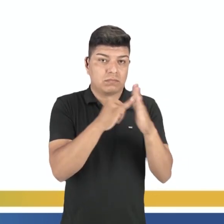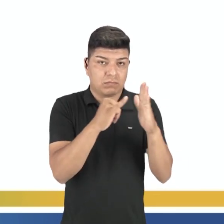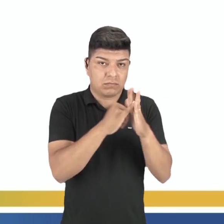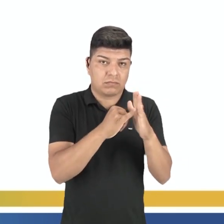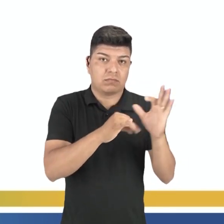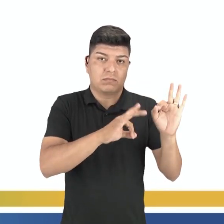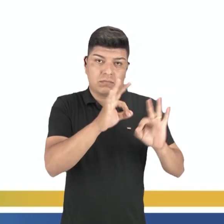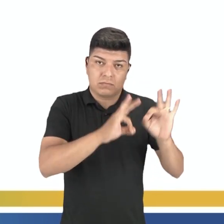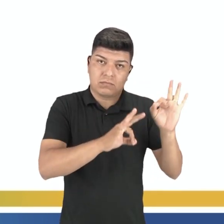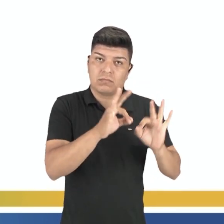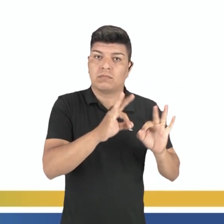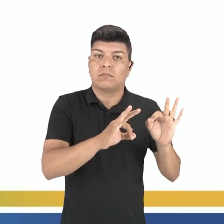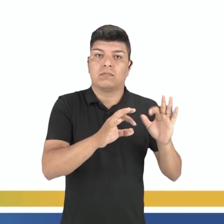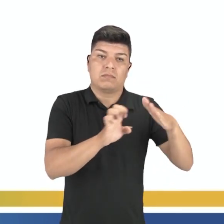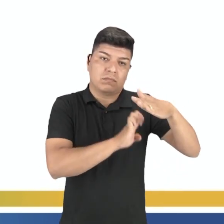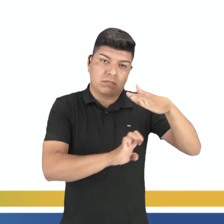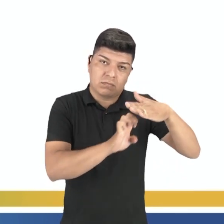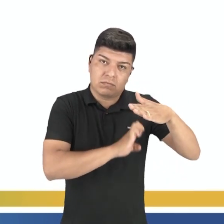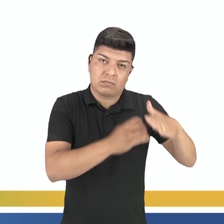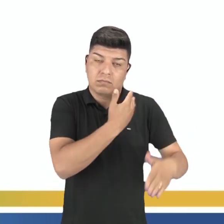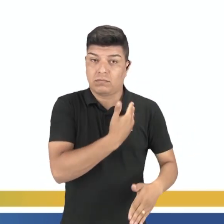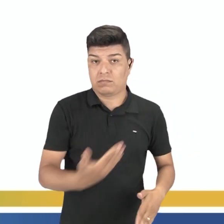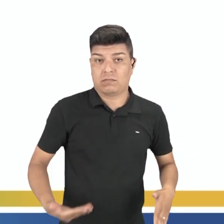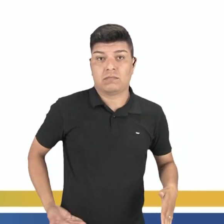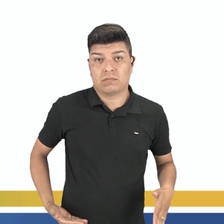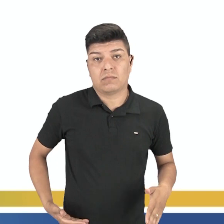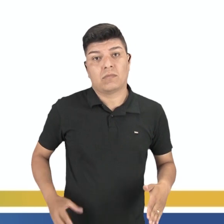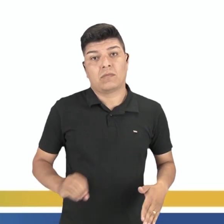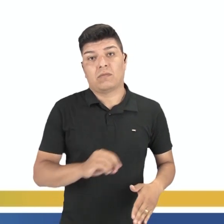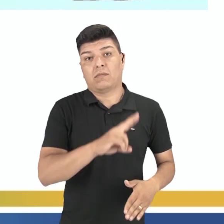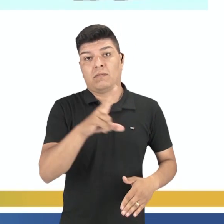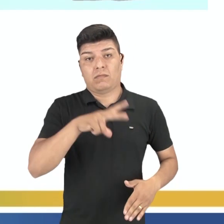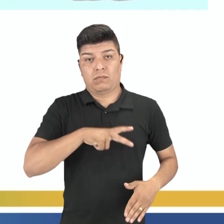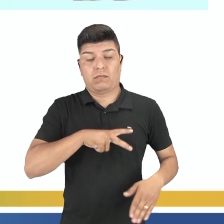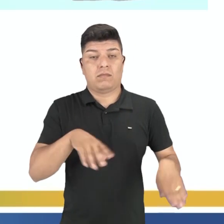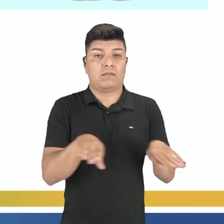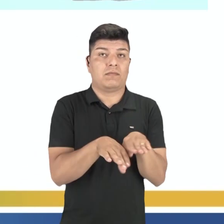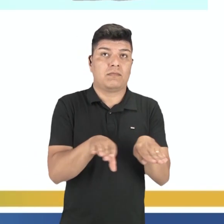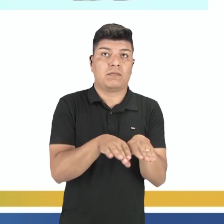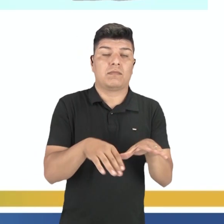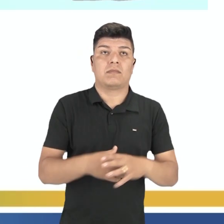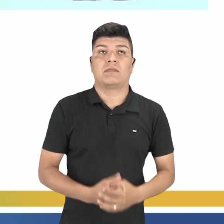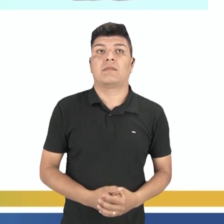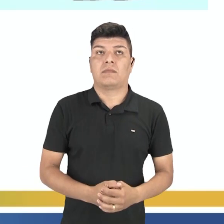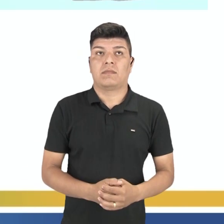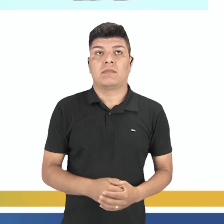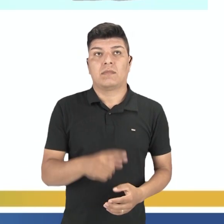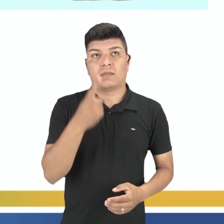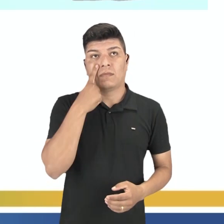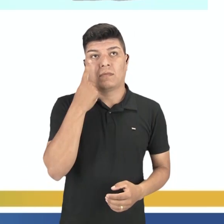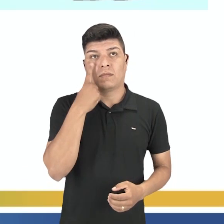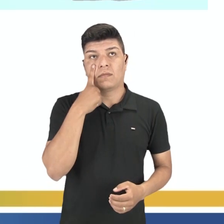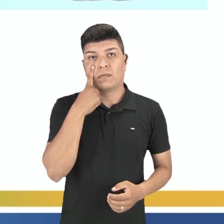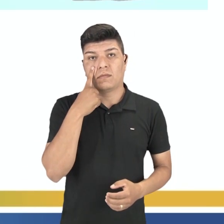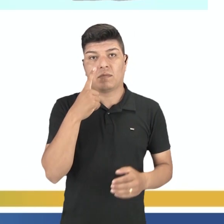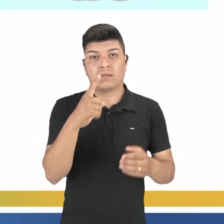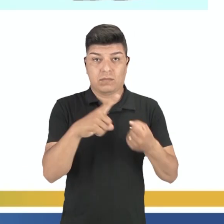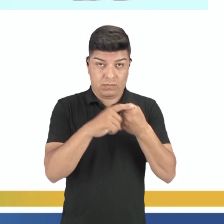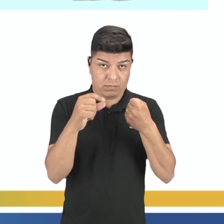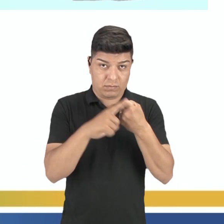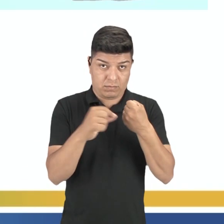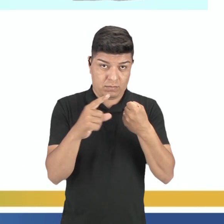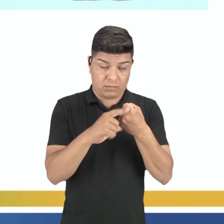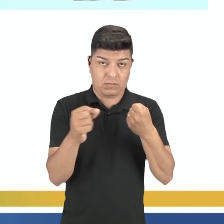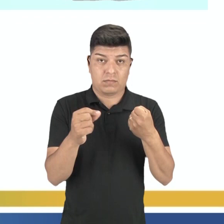órgão, estabelecimento, empresa pública ou, no caso, privada também. Vamos aqui falar um pouquinho desses artigos,